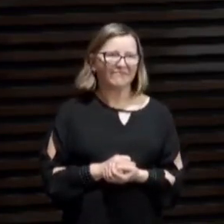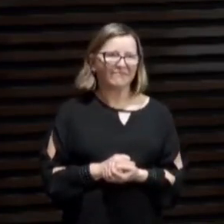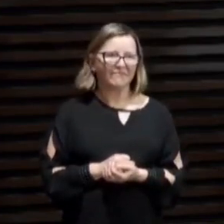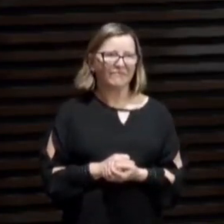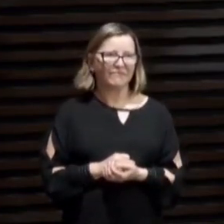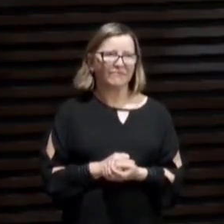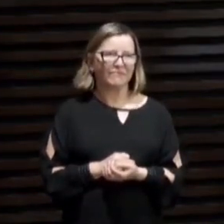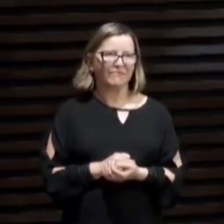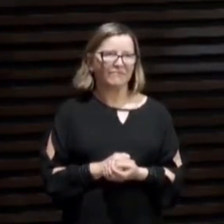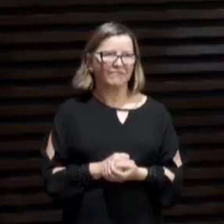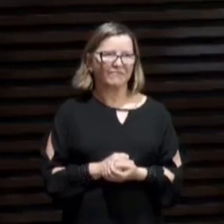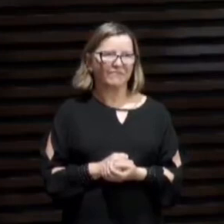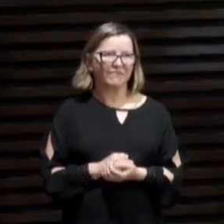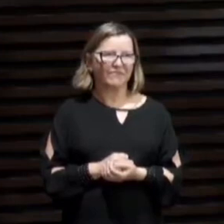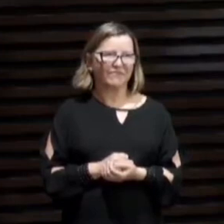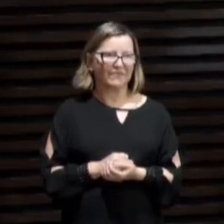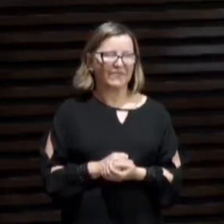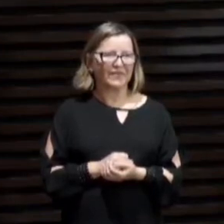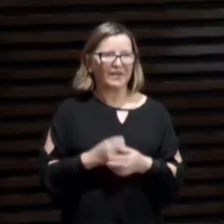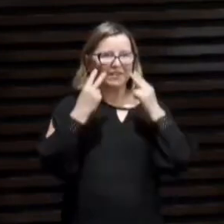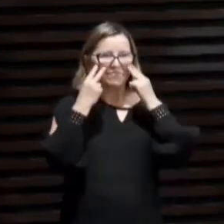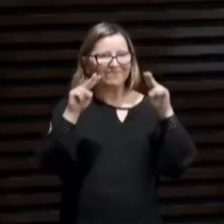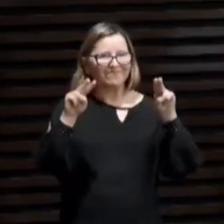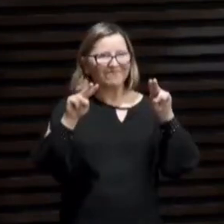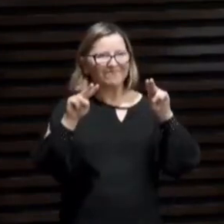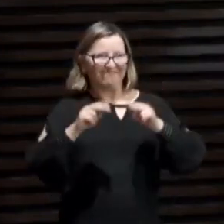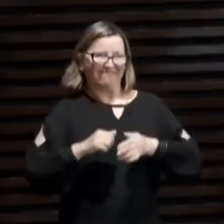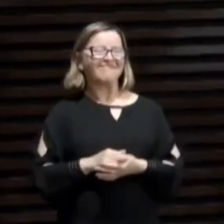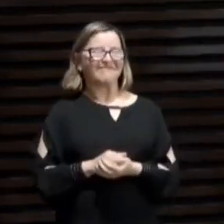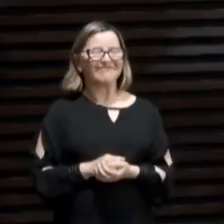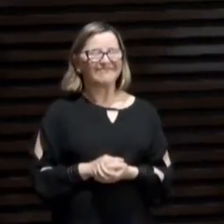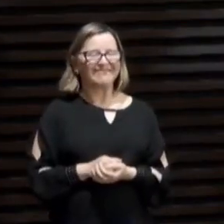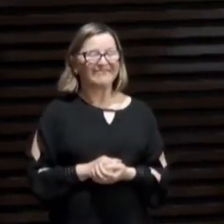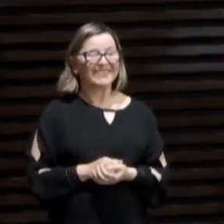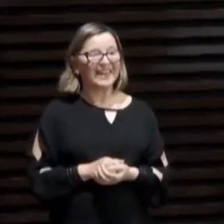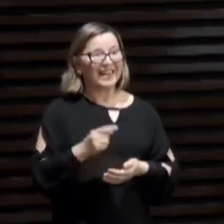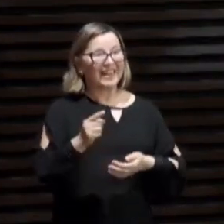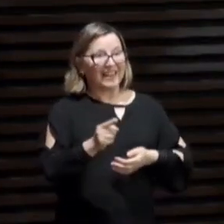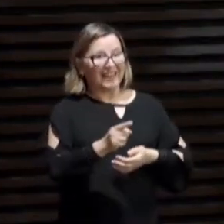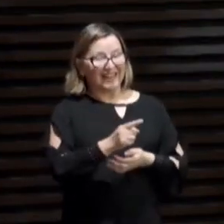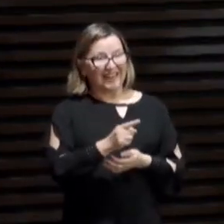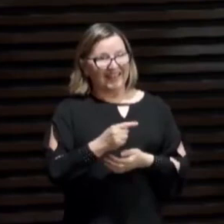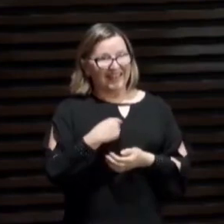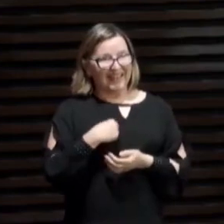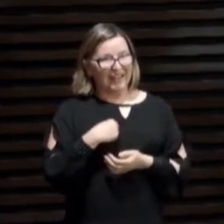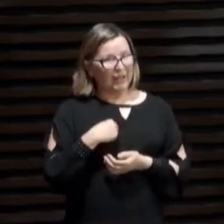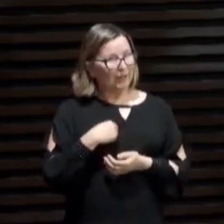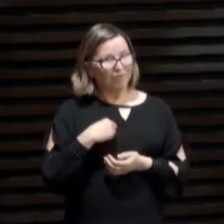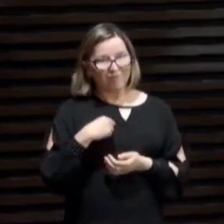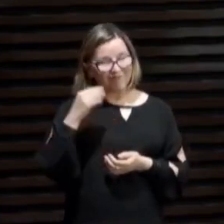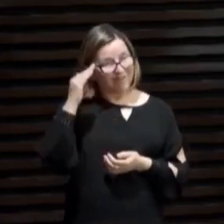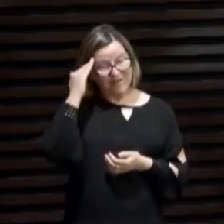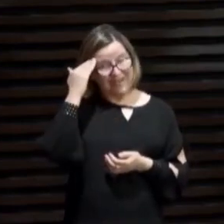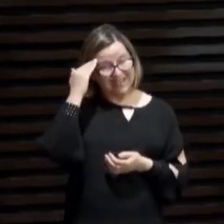por Deus, que teve uma experiência pessoal com Cristo Jesus. Eu não consigo entender como que uma pessoa